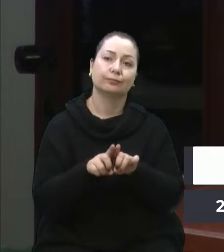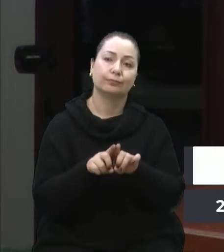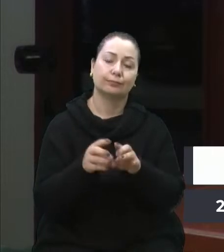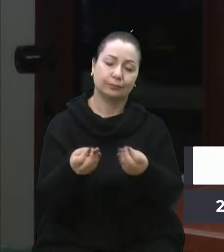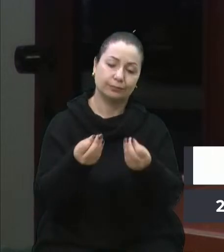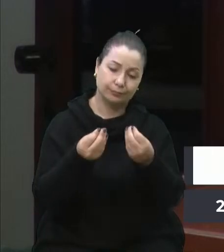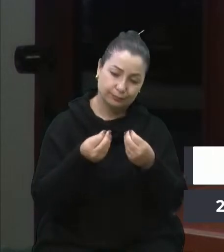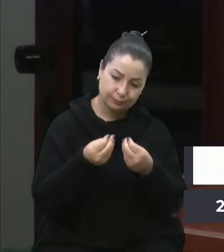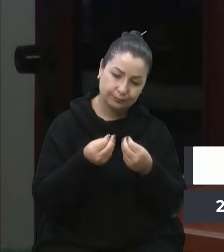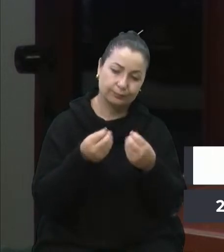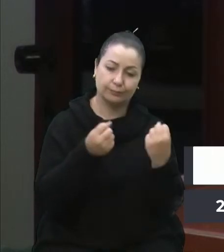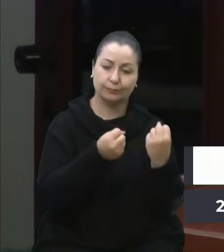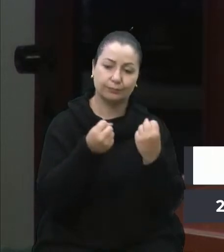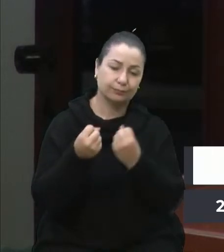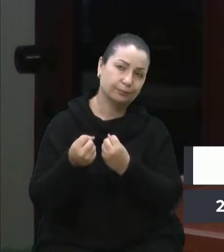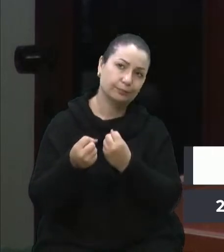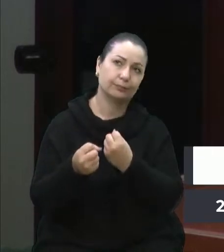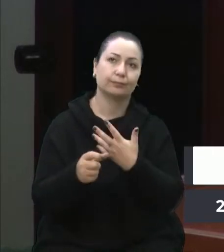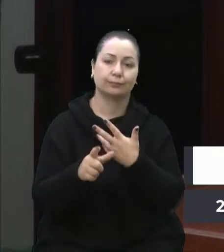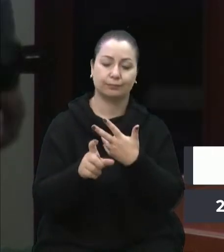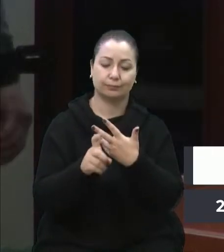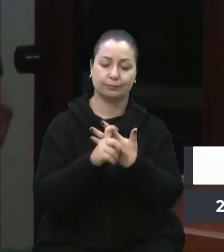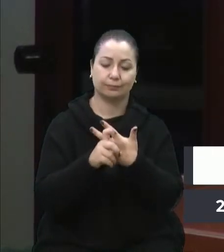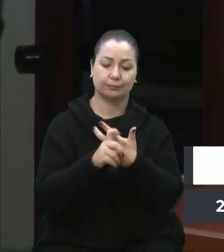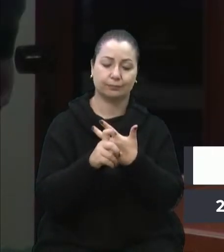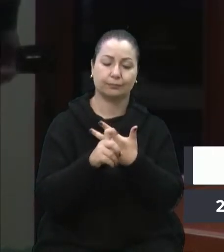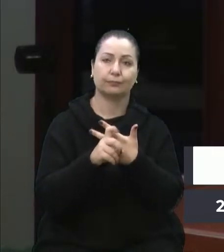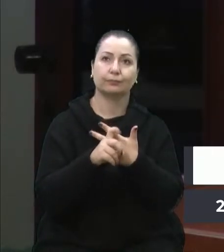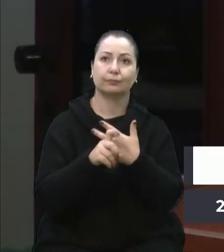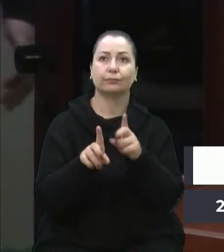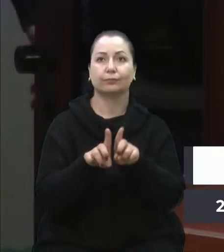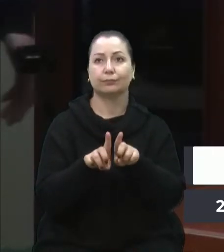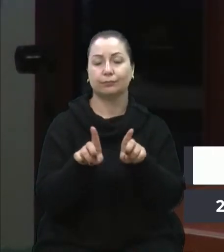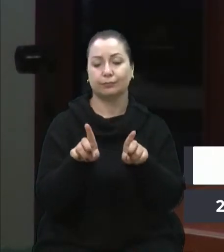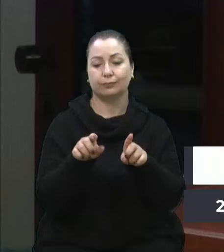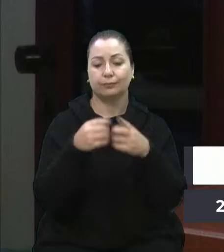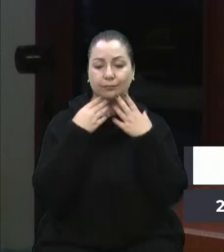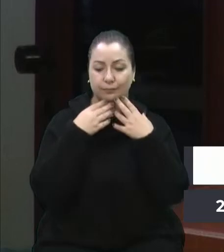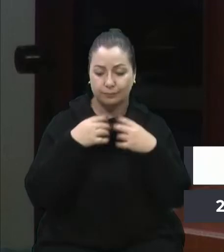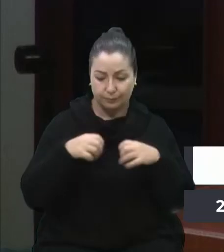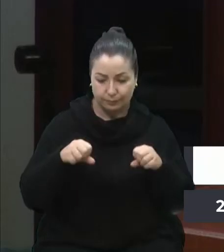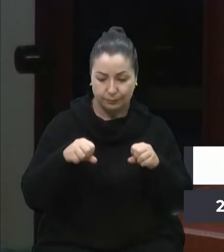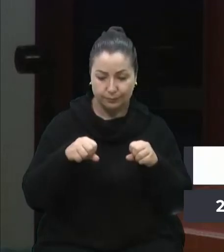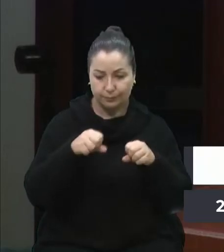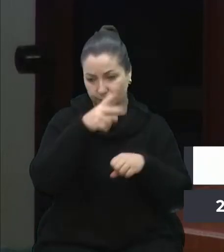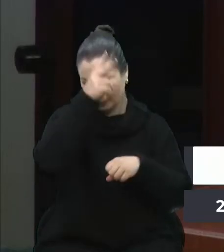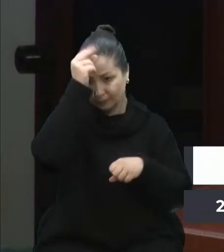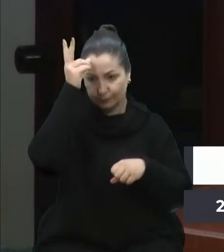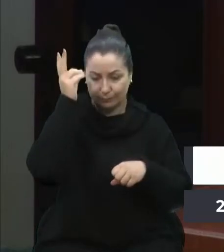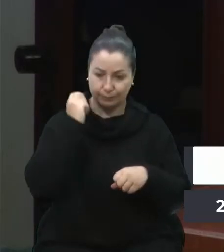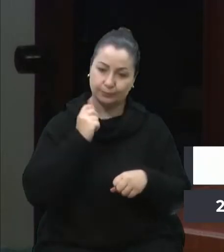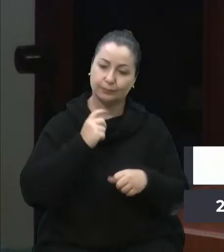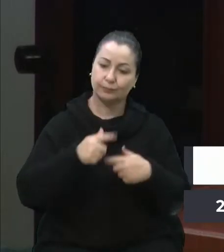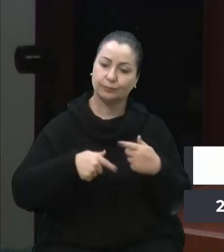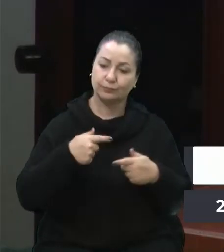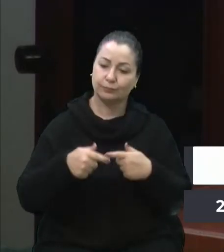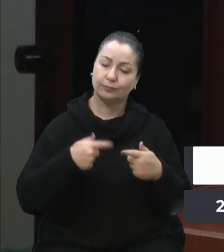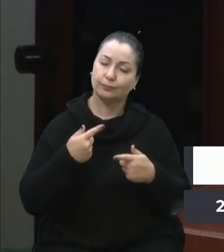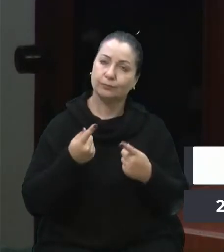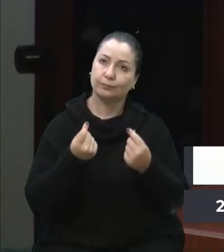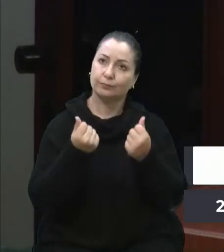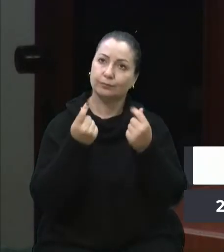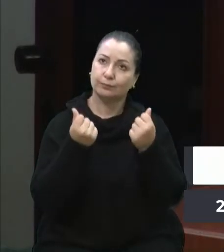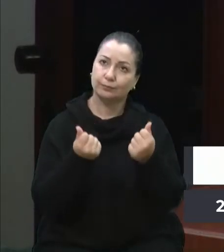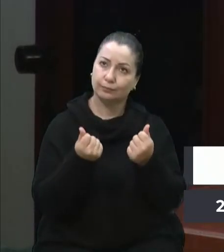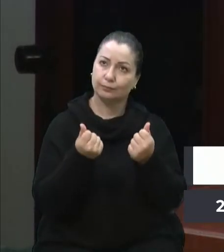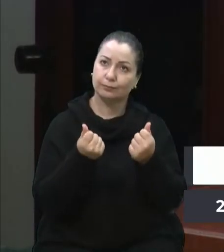da plataforma oficial e subscrita pela Secretaria Municipal de Gestão e Finanças, com conteúdo que vai parcialmente transcrito